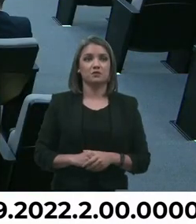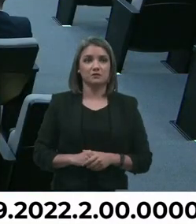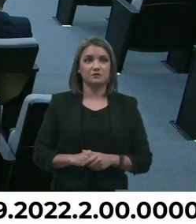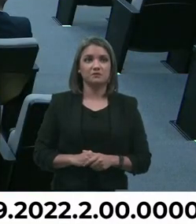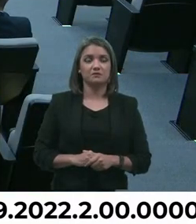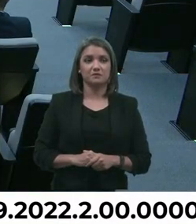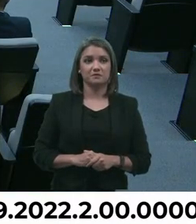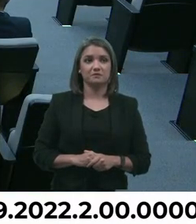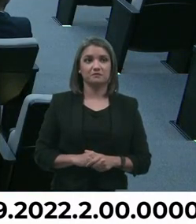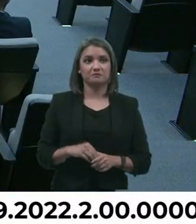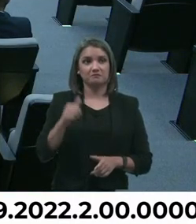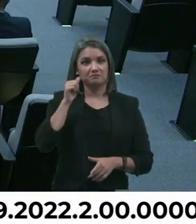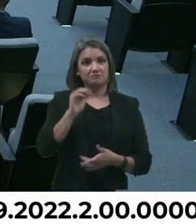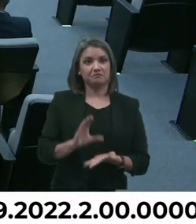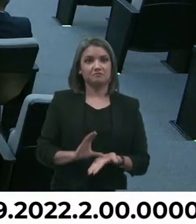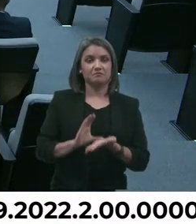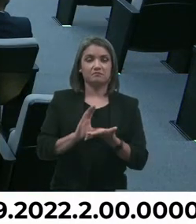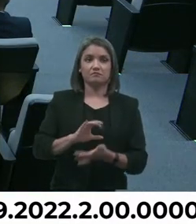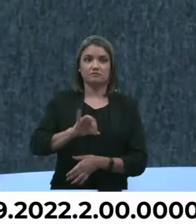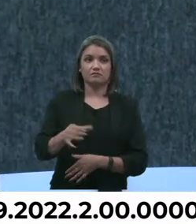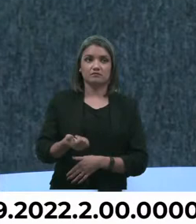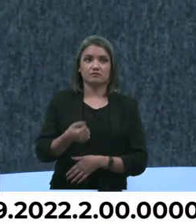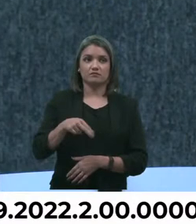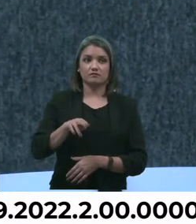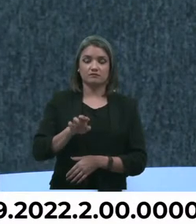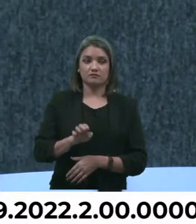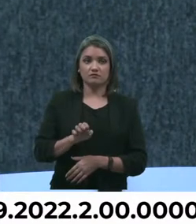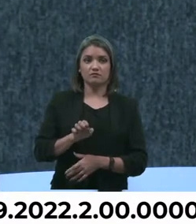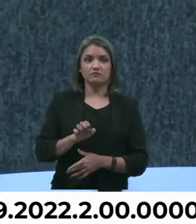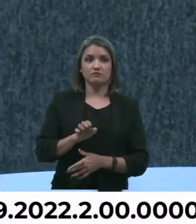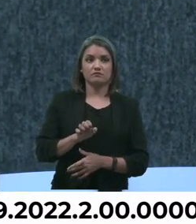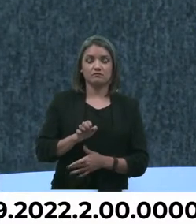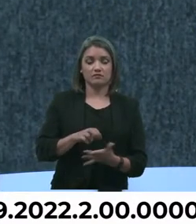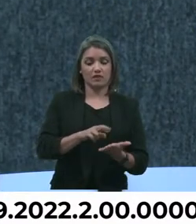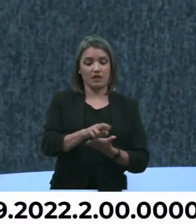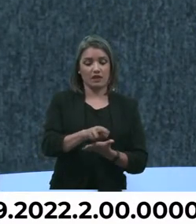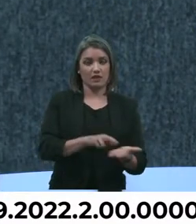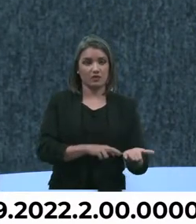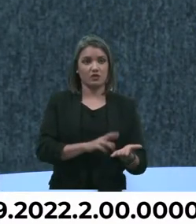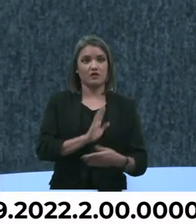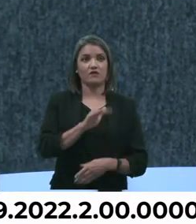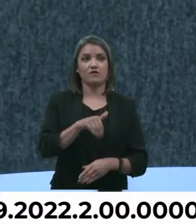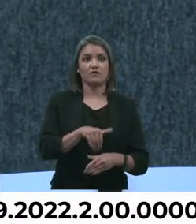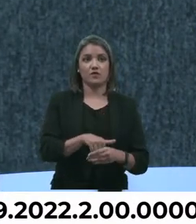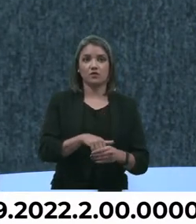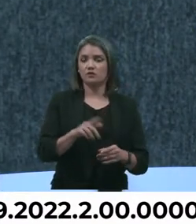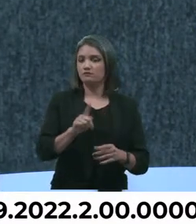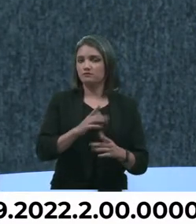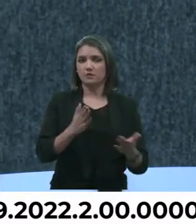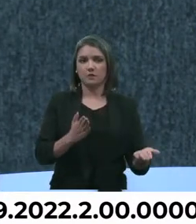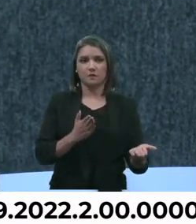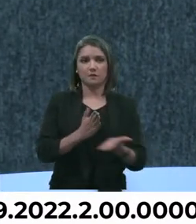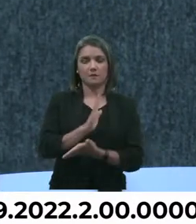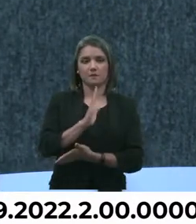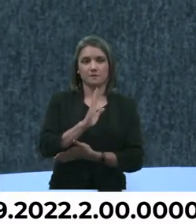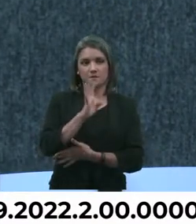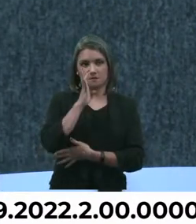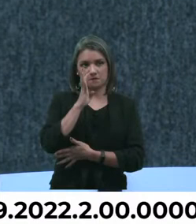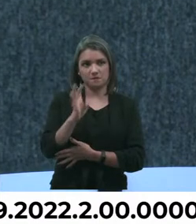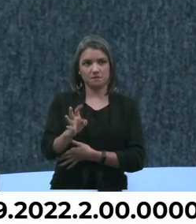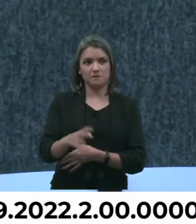Conselheira Jane, a eminente relatora está votando no sentido da improcedência das